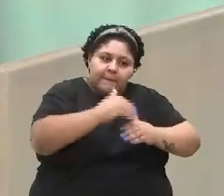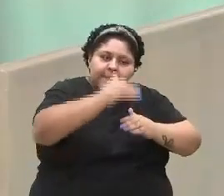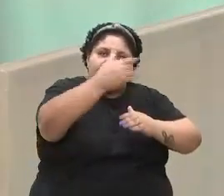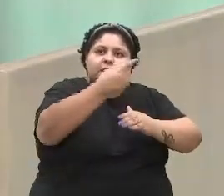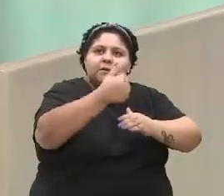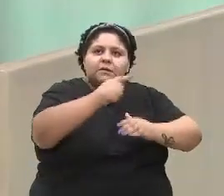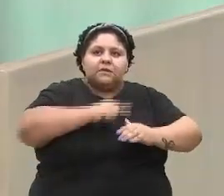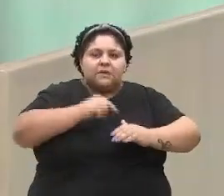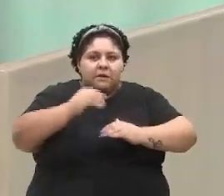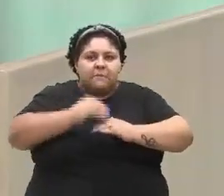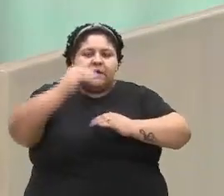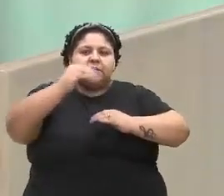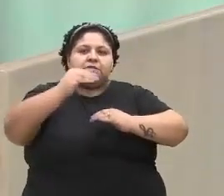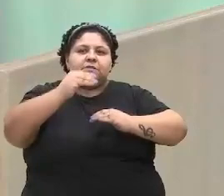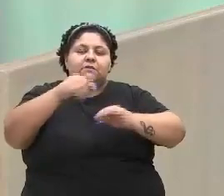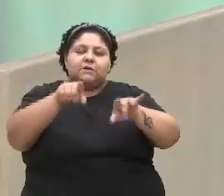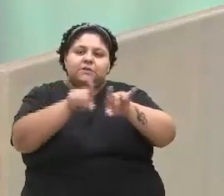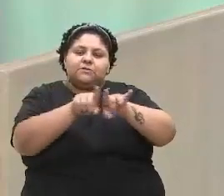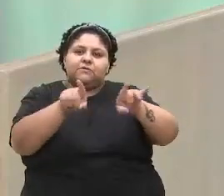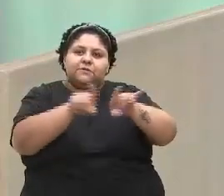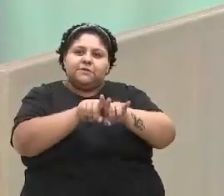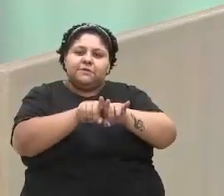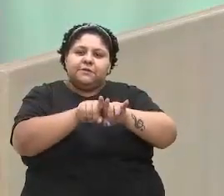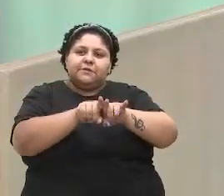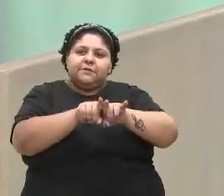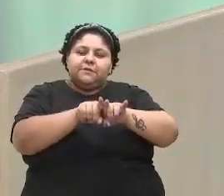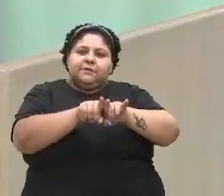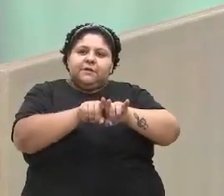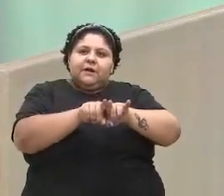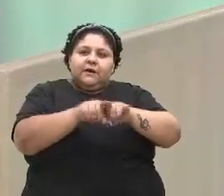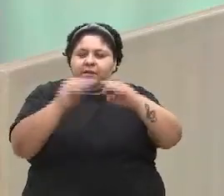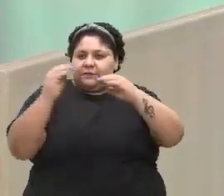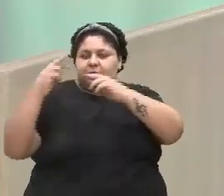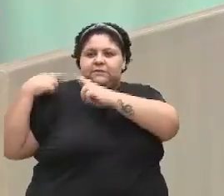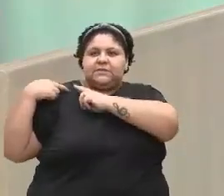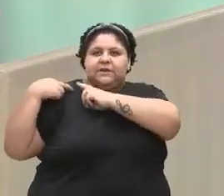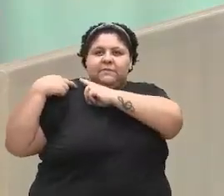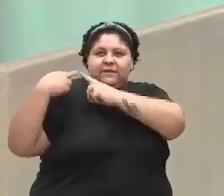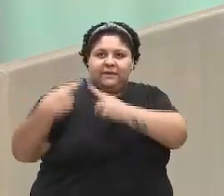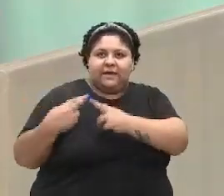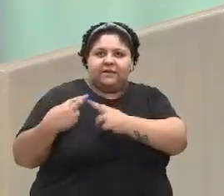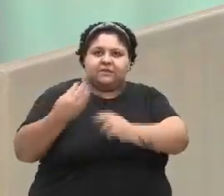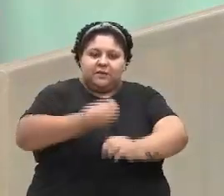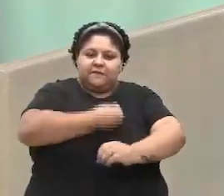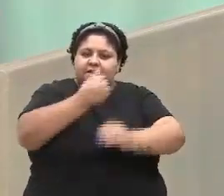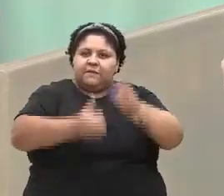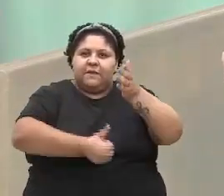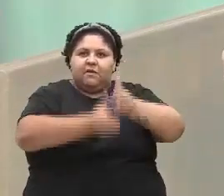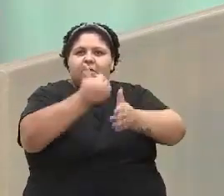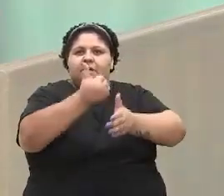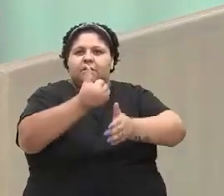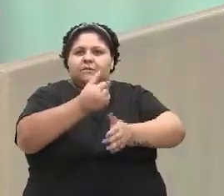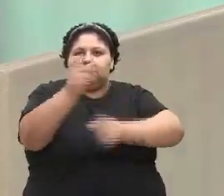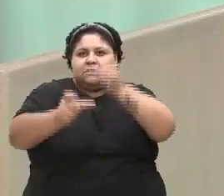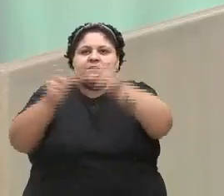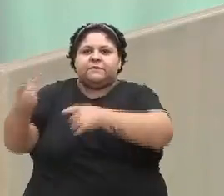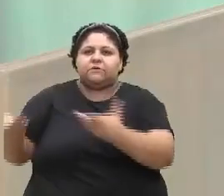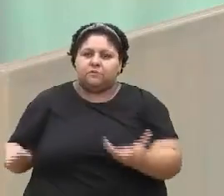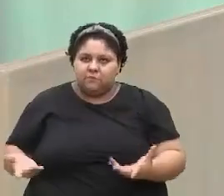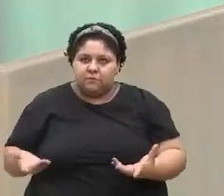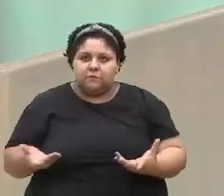mais dignidade para essas famílias que faltou no passado política